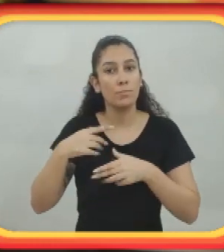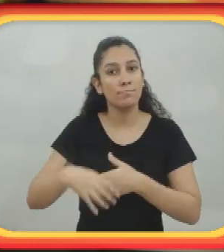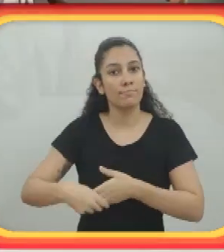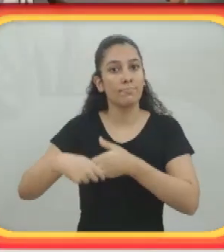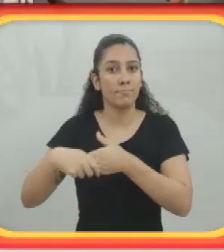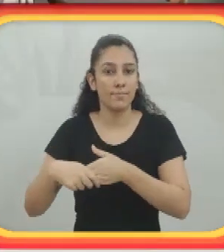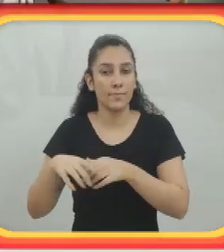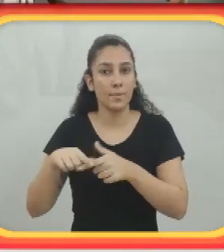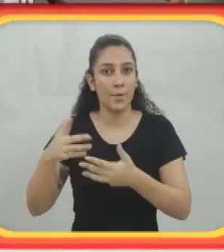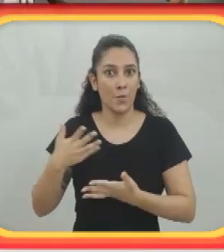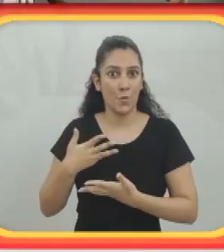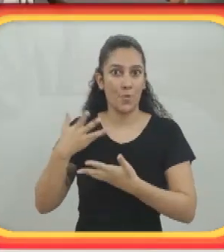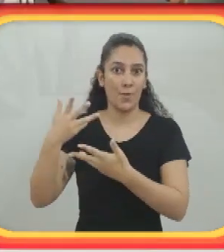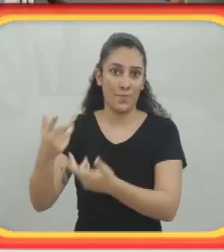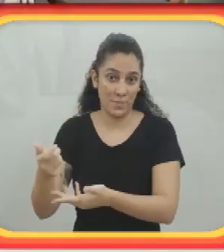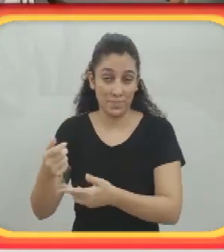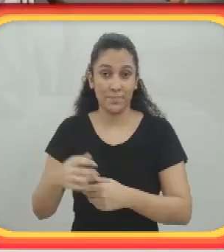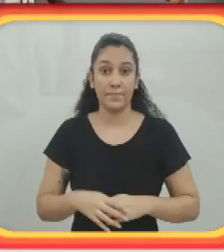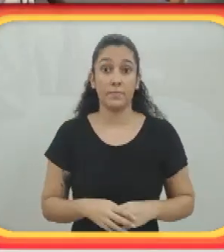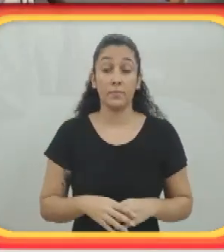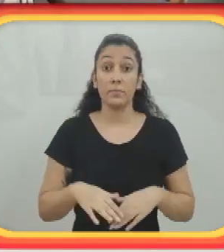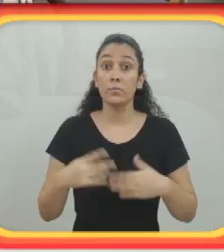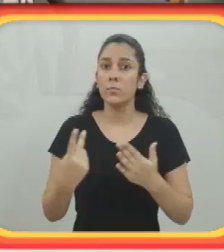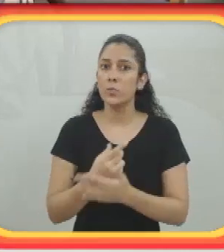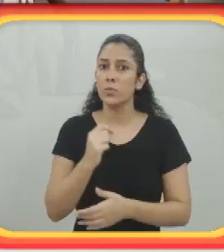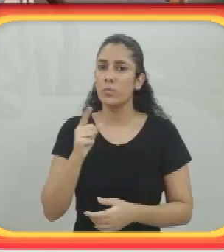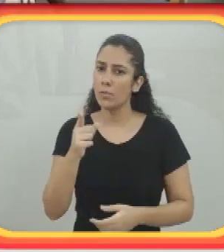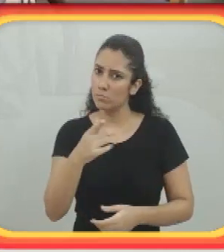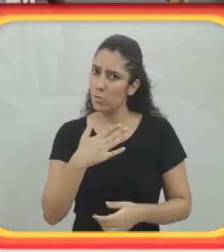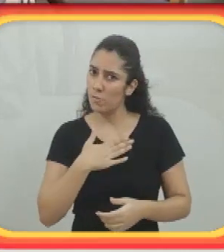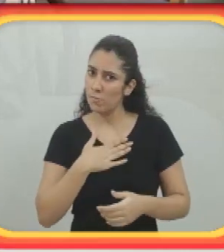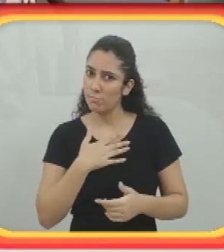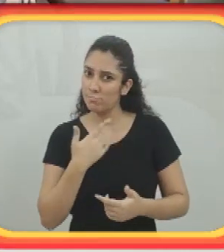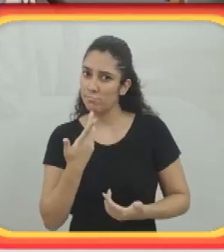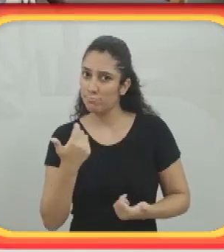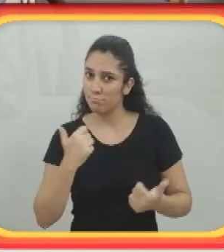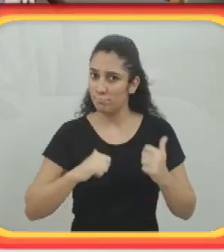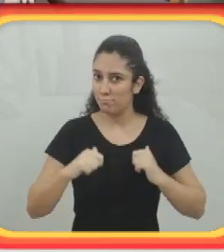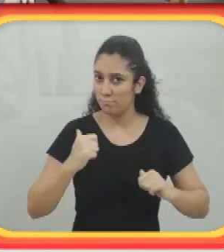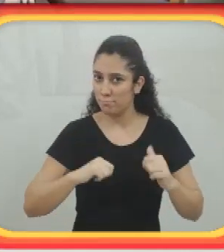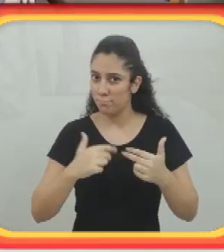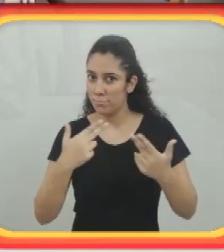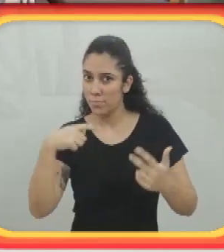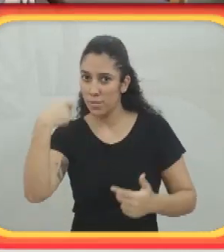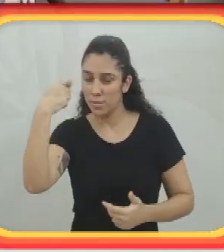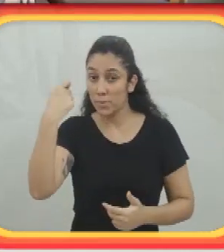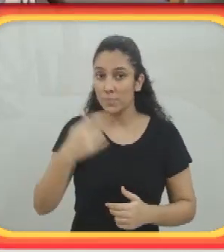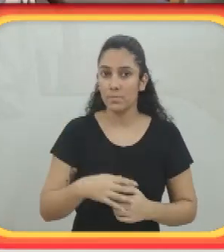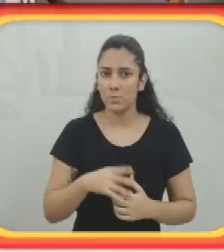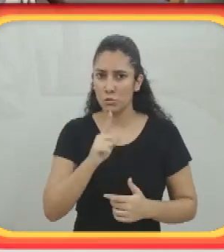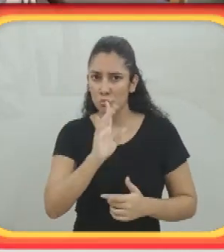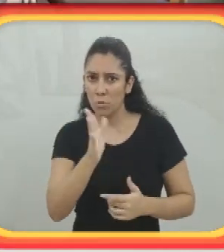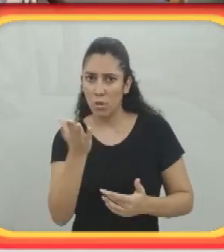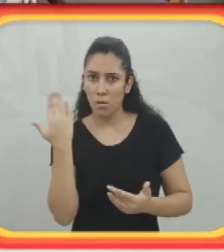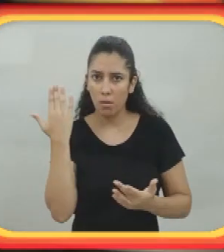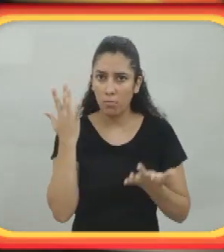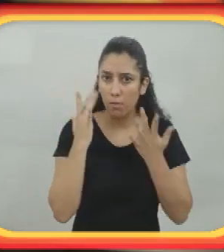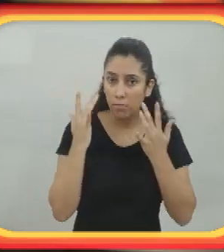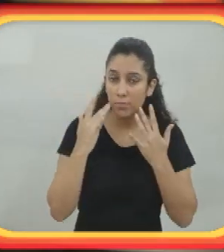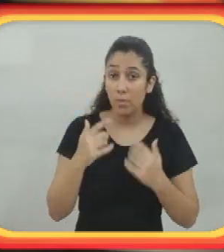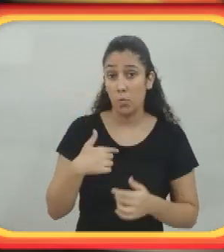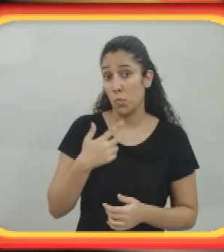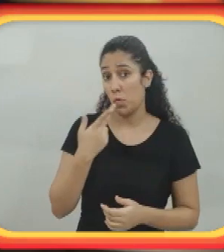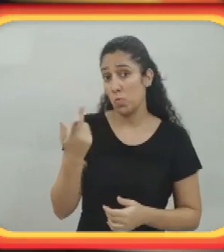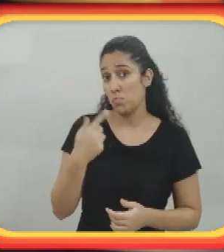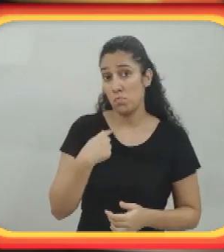Pozzobon, ao final daquela discussão, ela veio encantada me cumprimentar